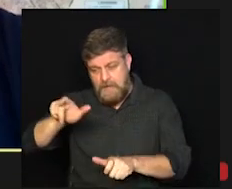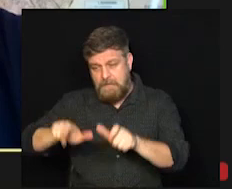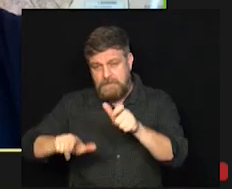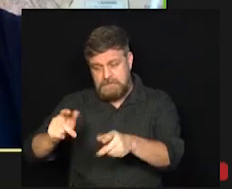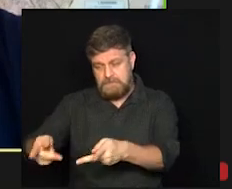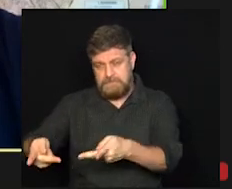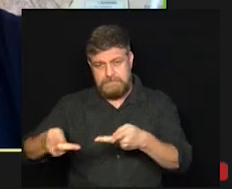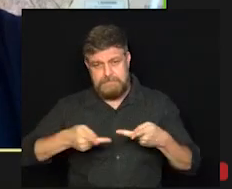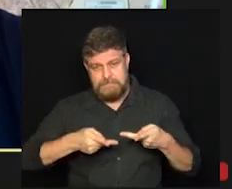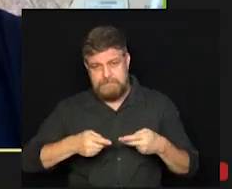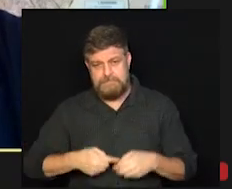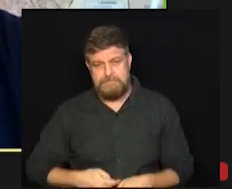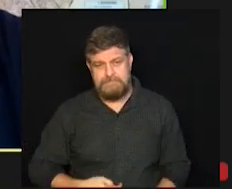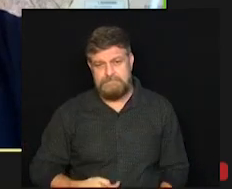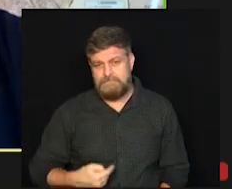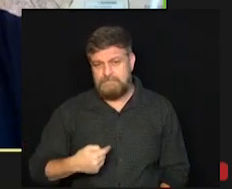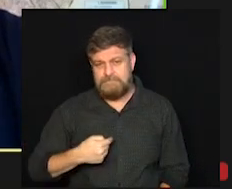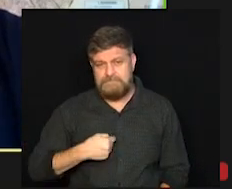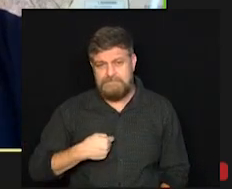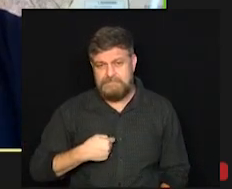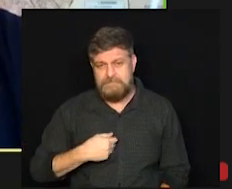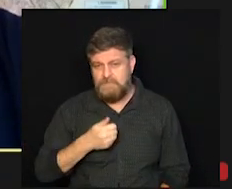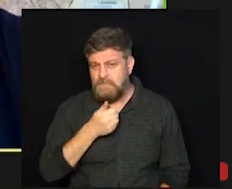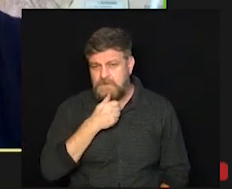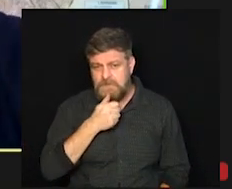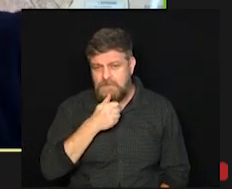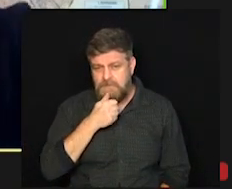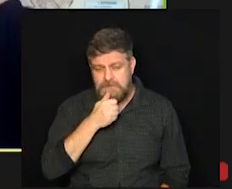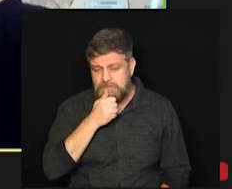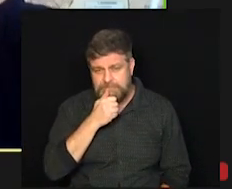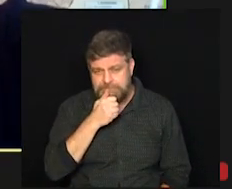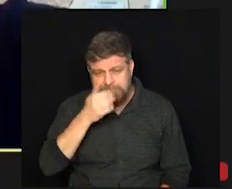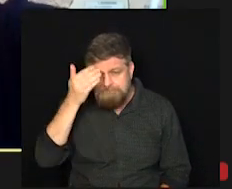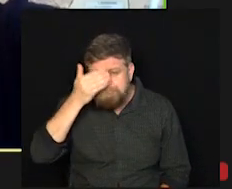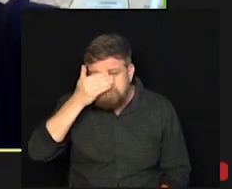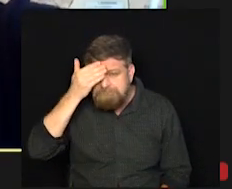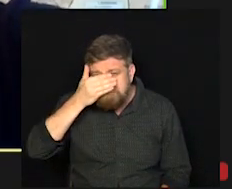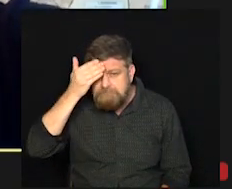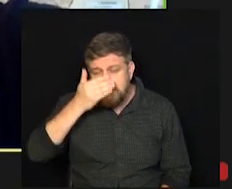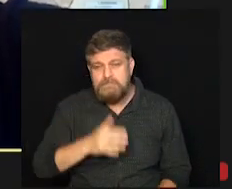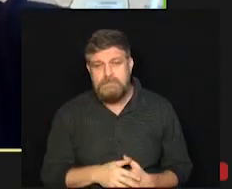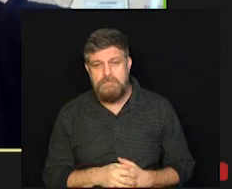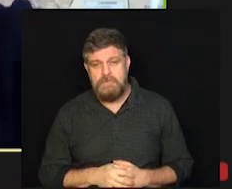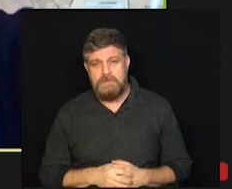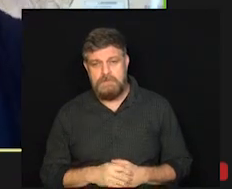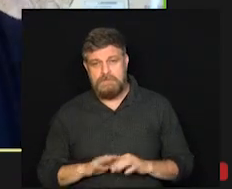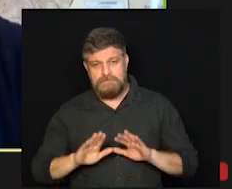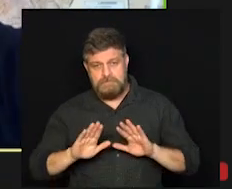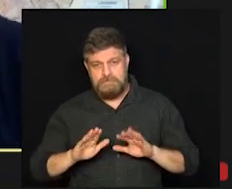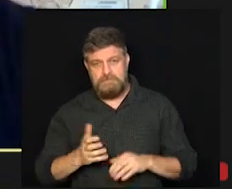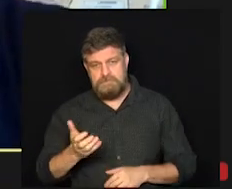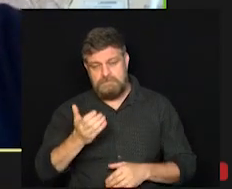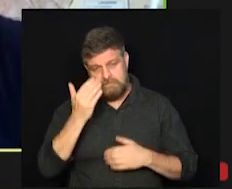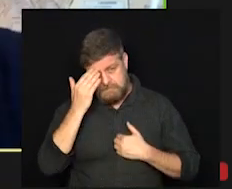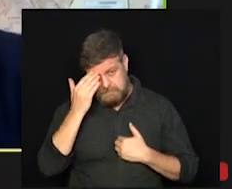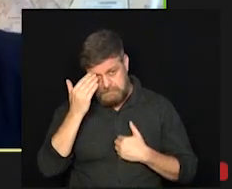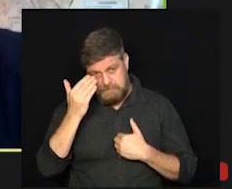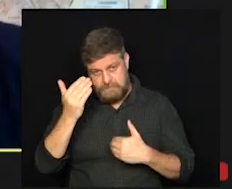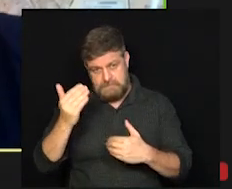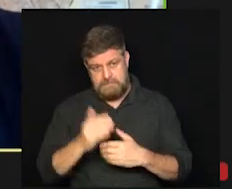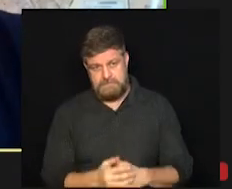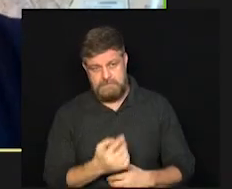presentes, que eu ainda não identifiquei aqui, né, mas já quero agradecer a